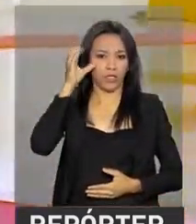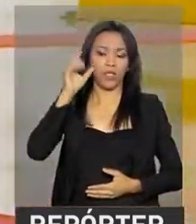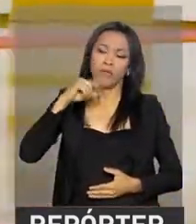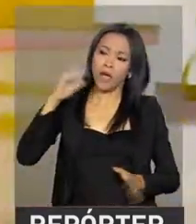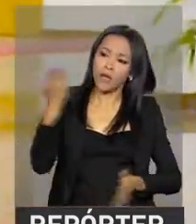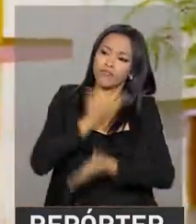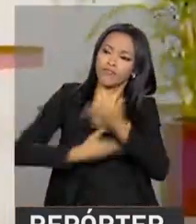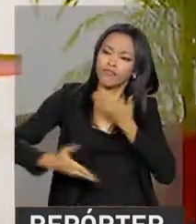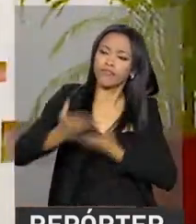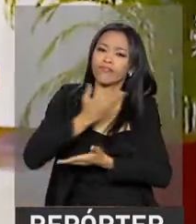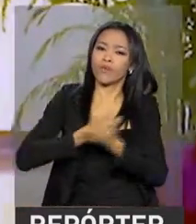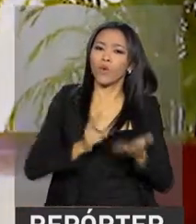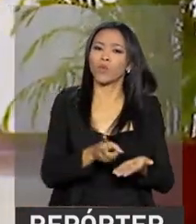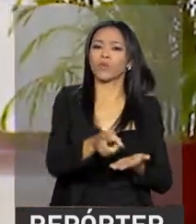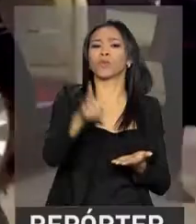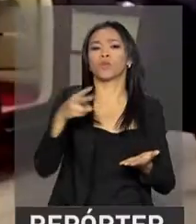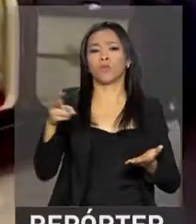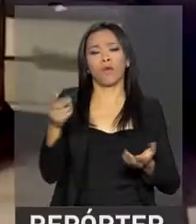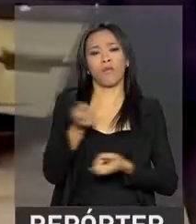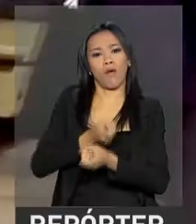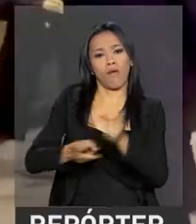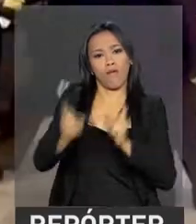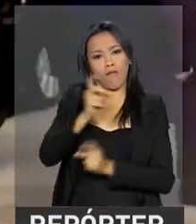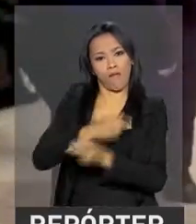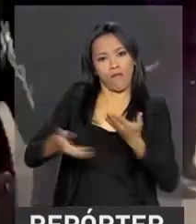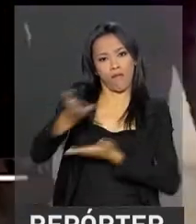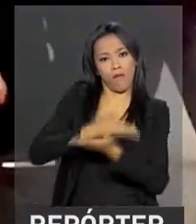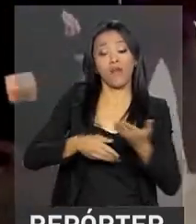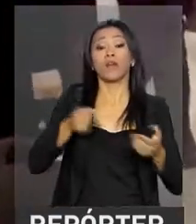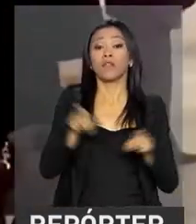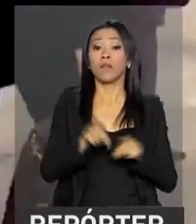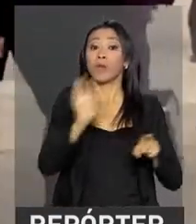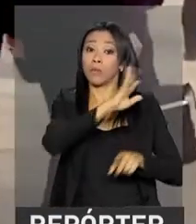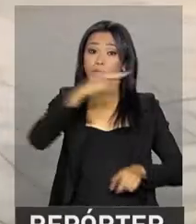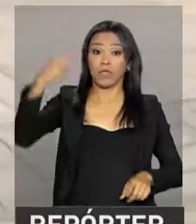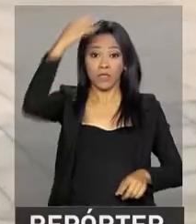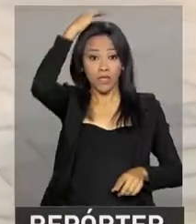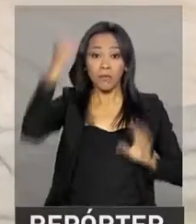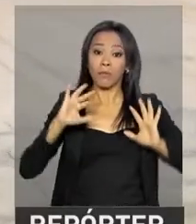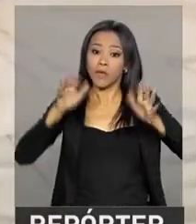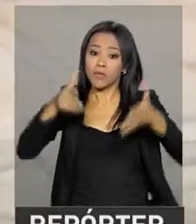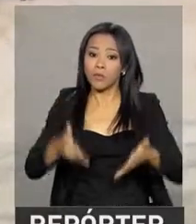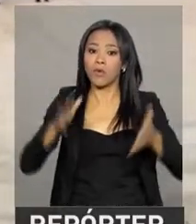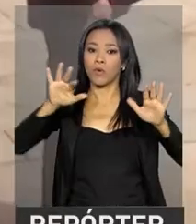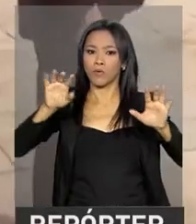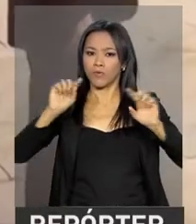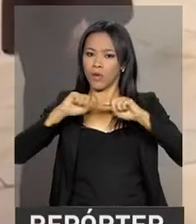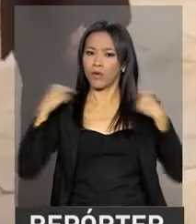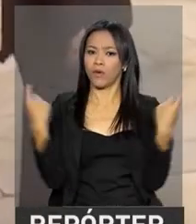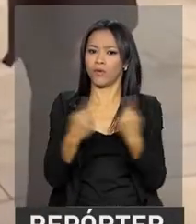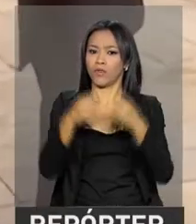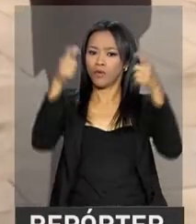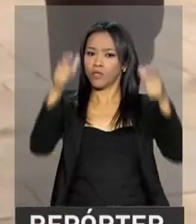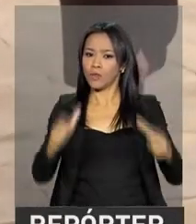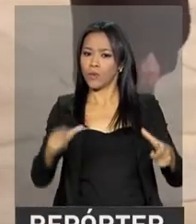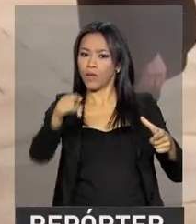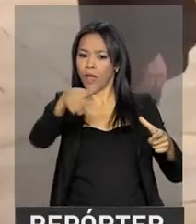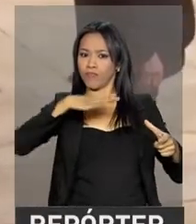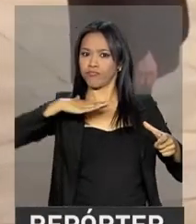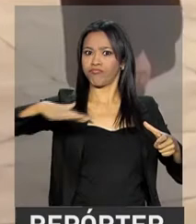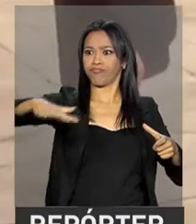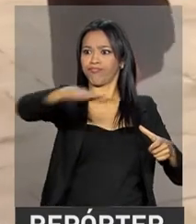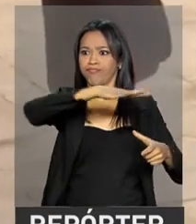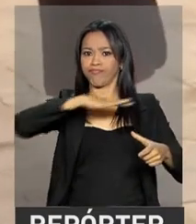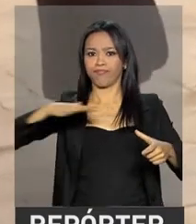relações comerciais entre os países. O presidente Michel Temer participou ainda de uma cerimônia no Monumento dos Heróis do Povo,